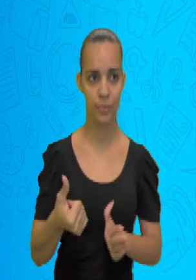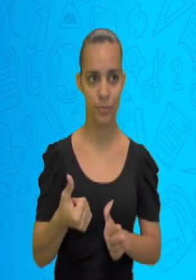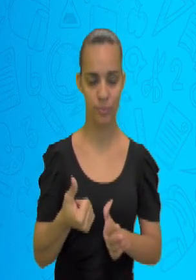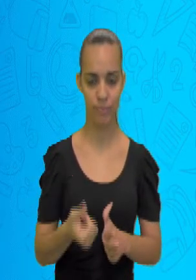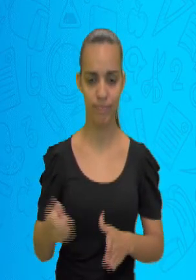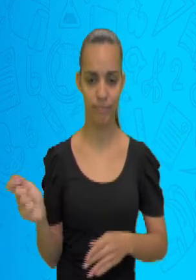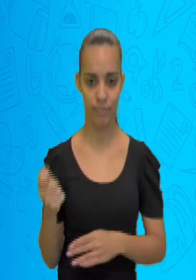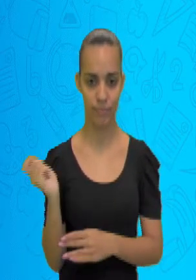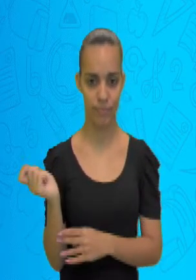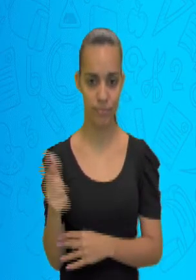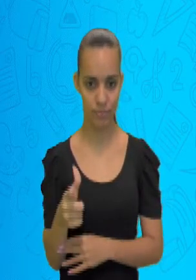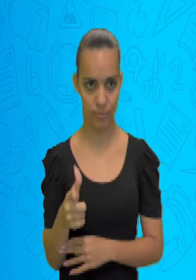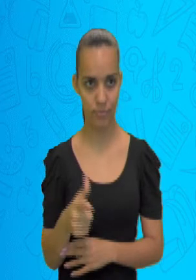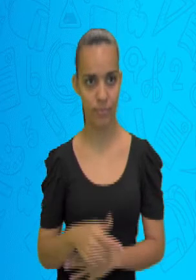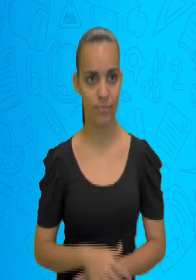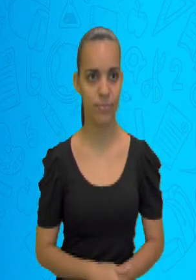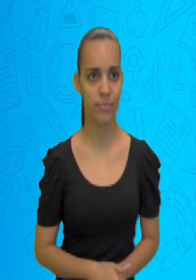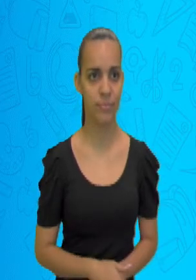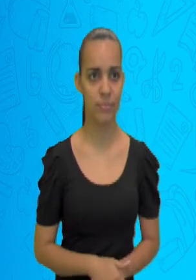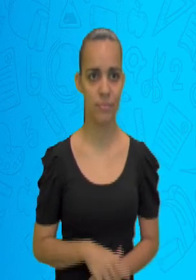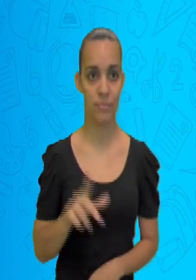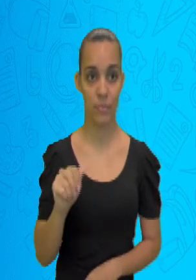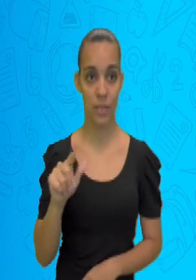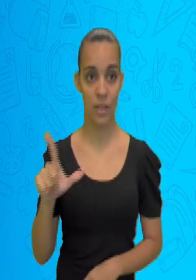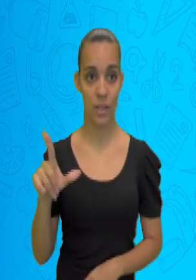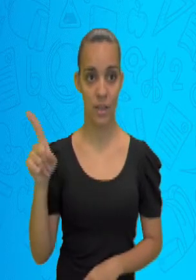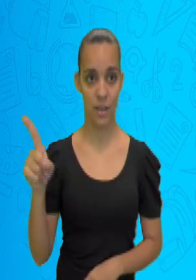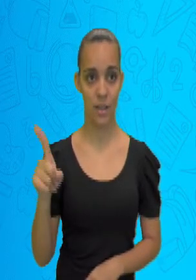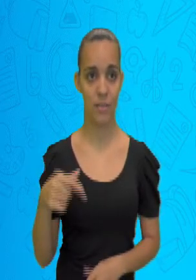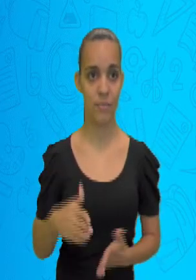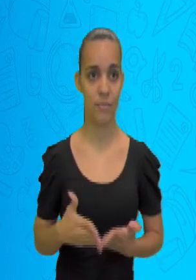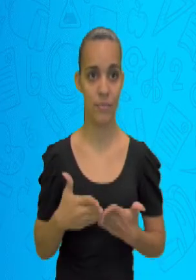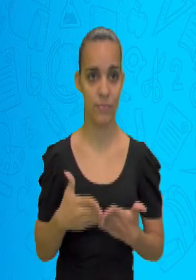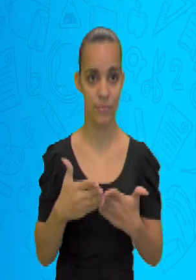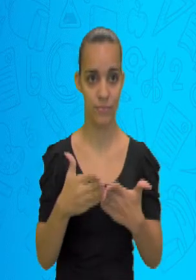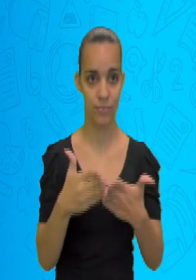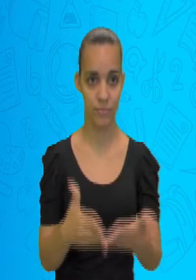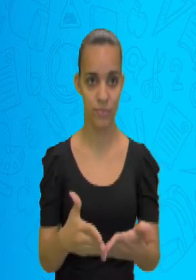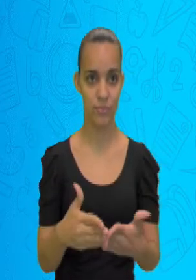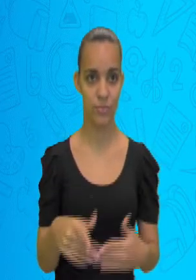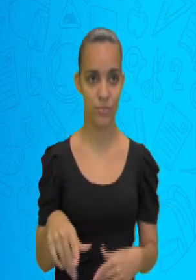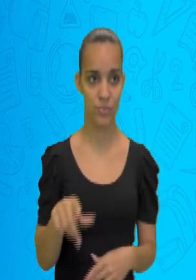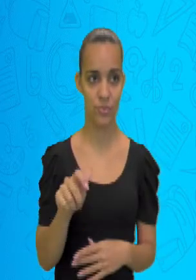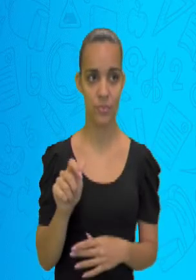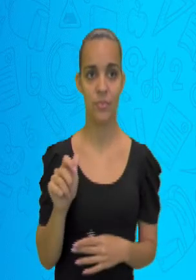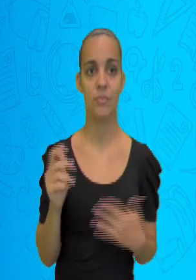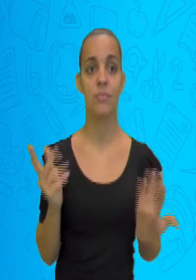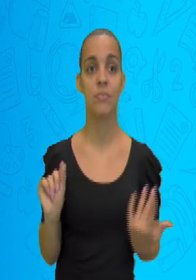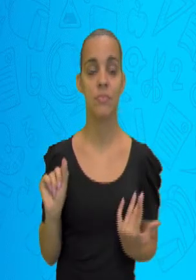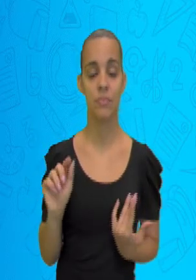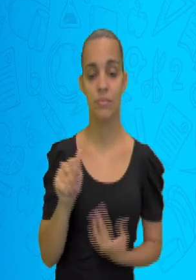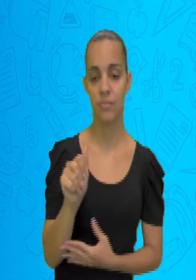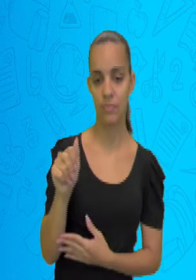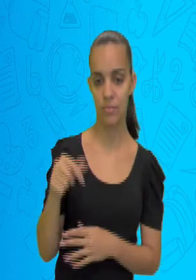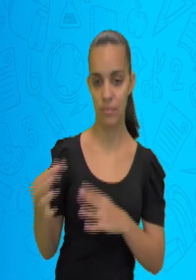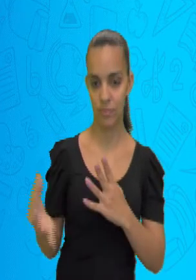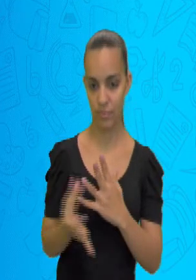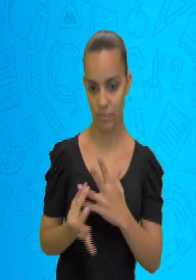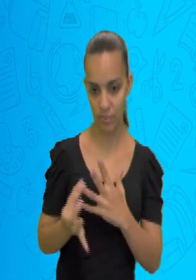primeiro arremesso. Lá vai a barquinha carregadinha de